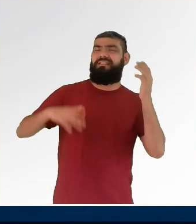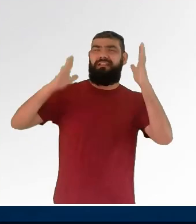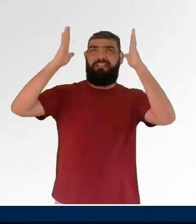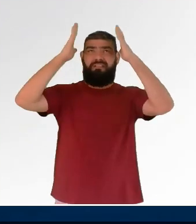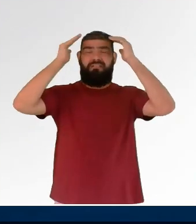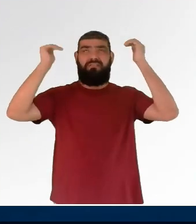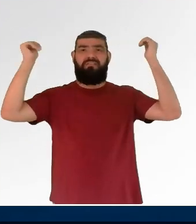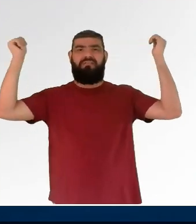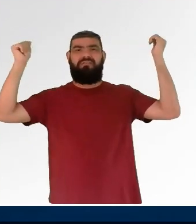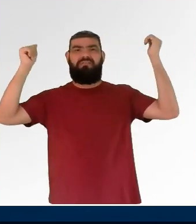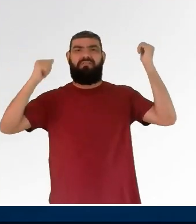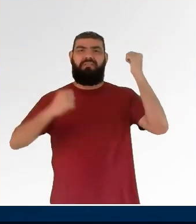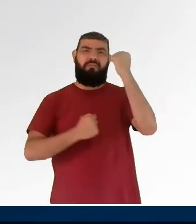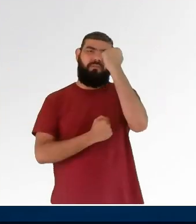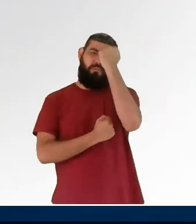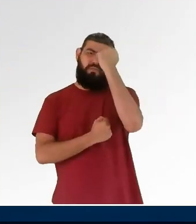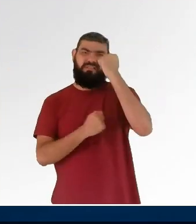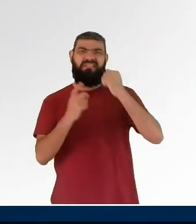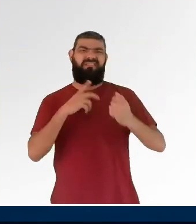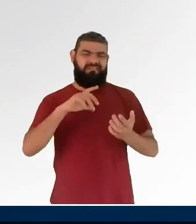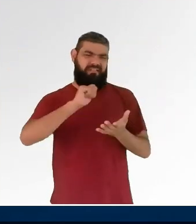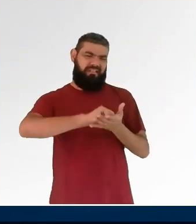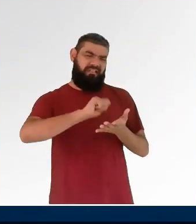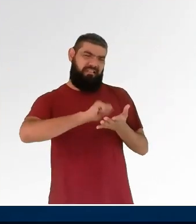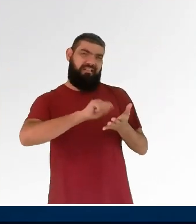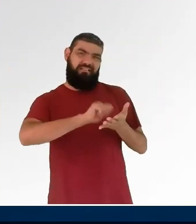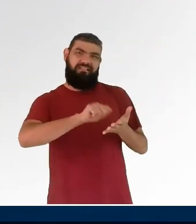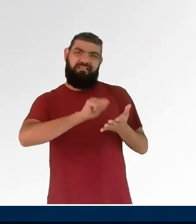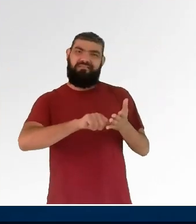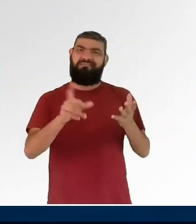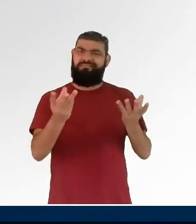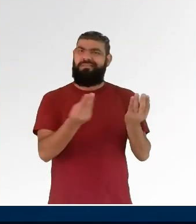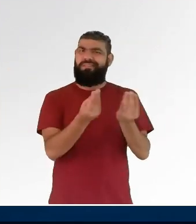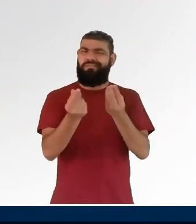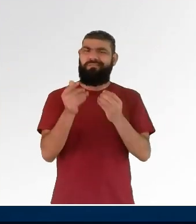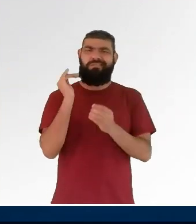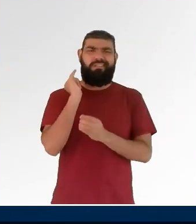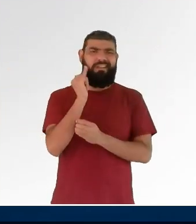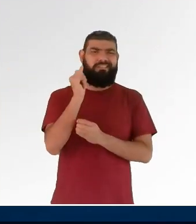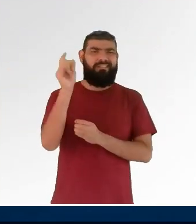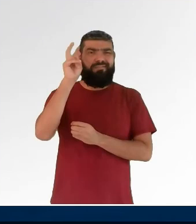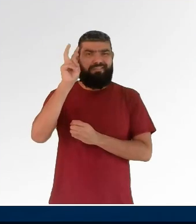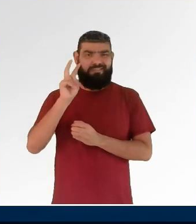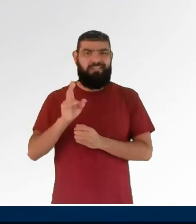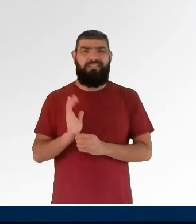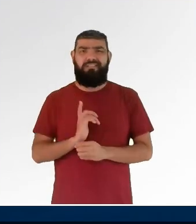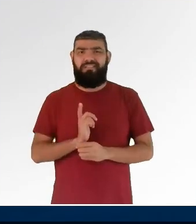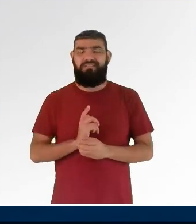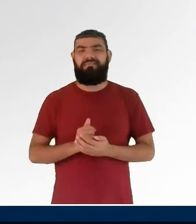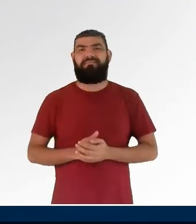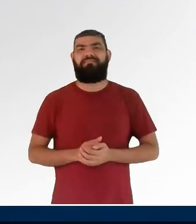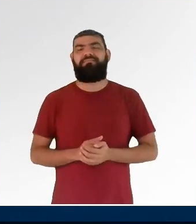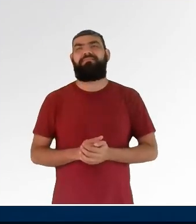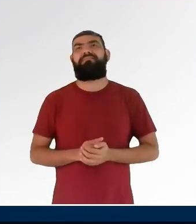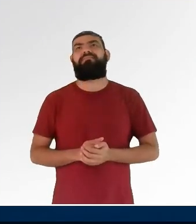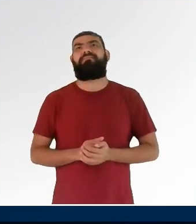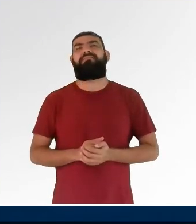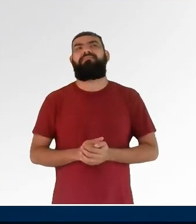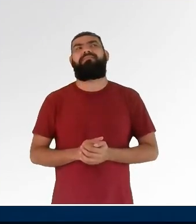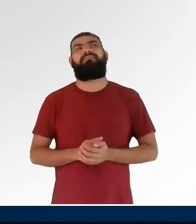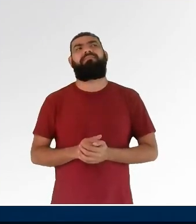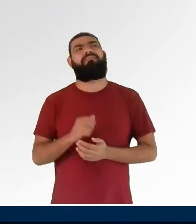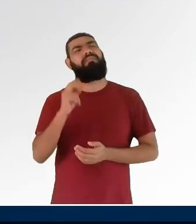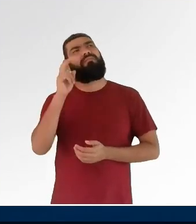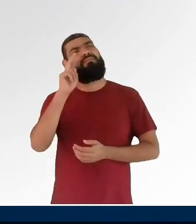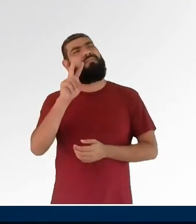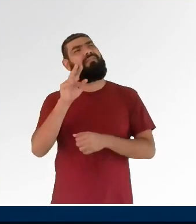modão, como dizemos, eles são recheados de narrativas de histórias. Uma delas já virou inclusive filme,